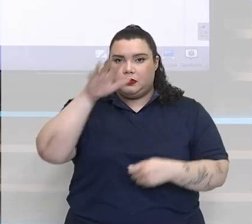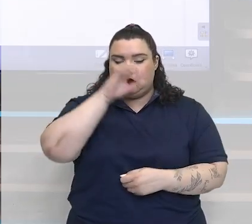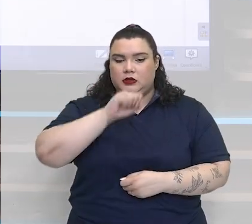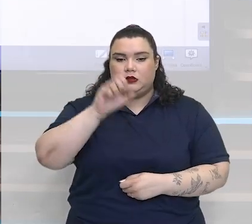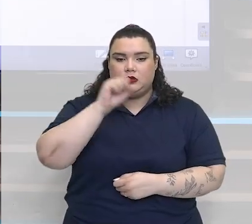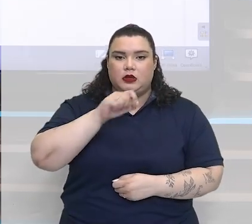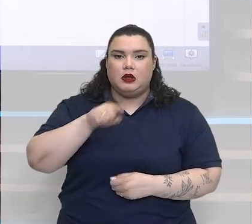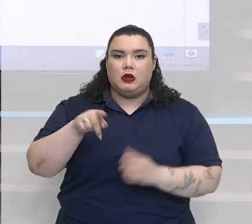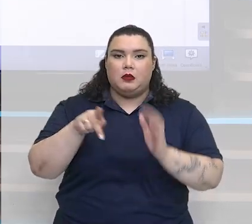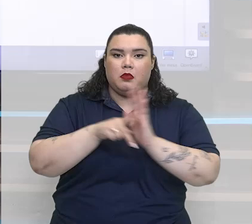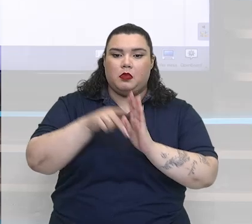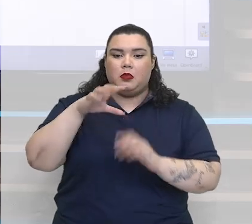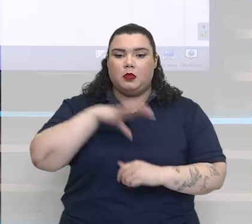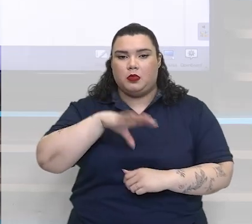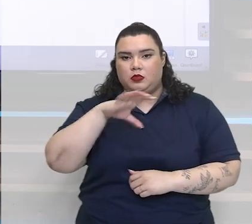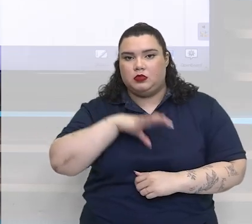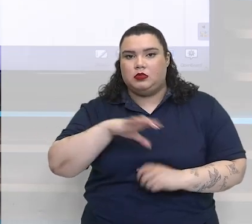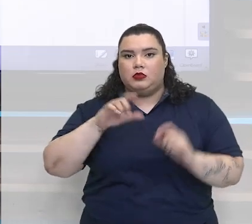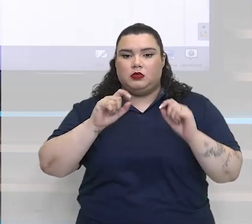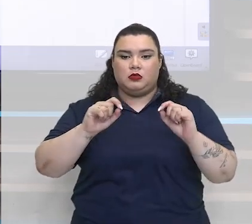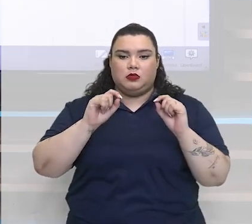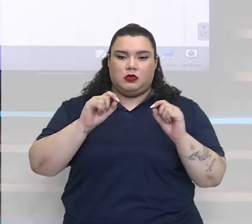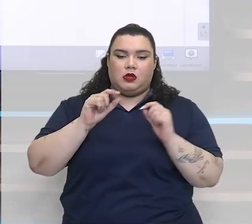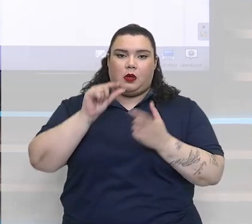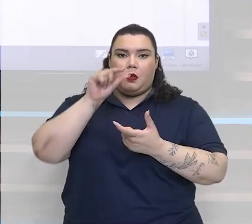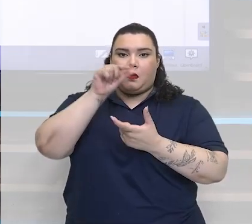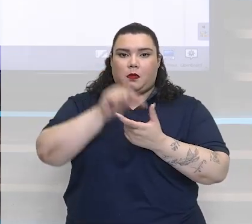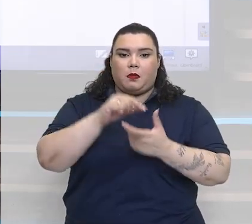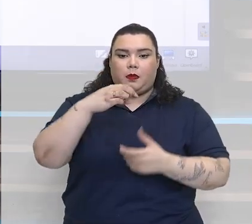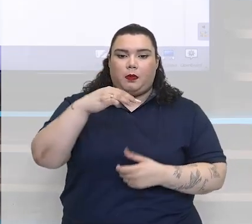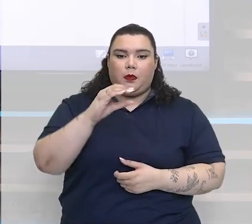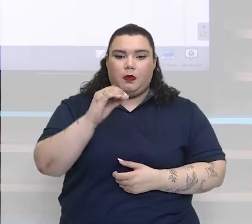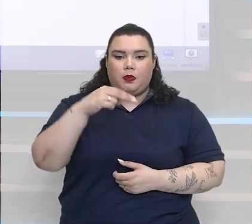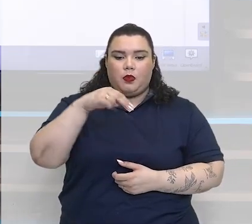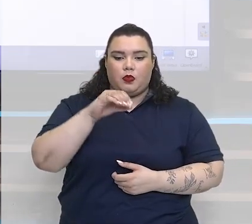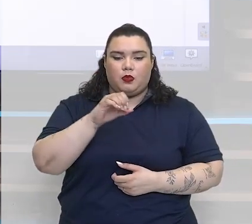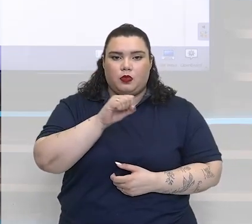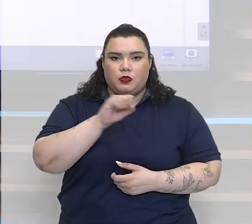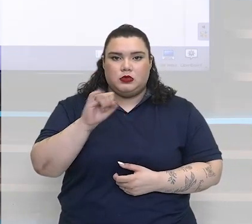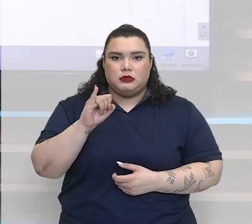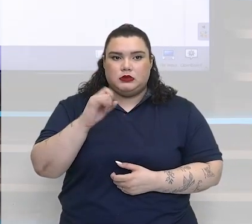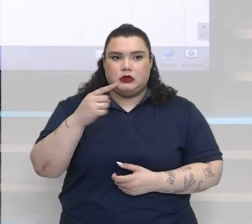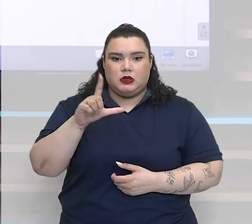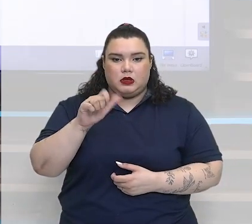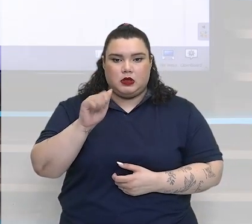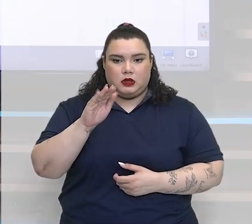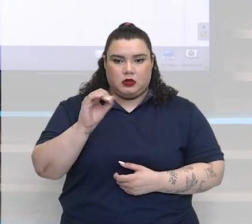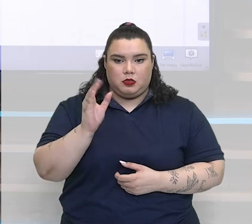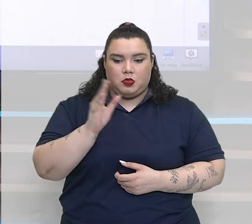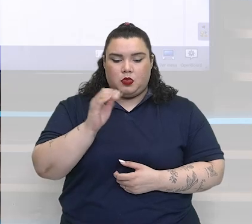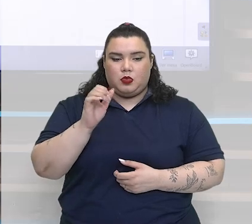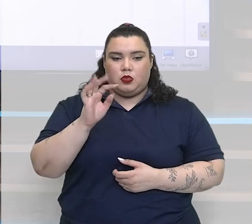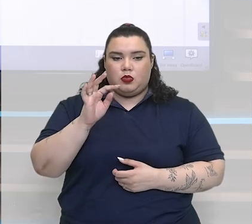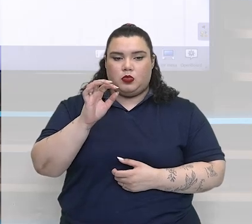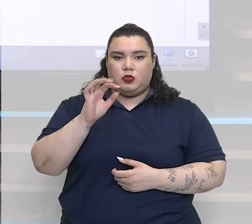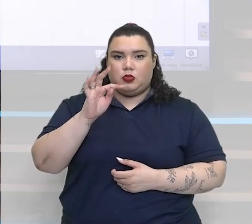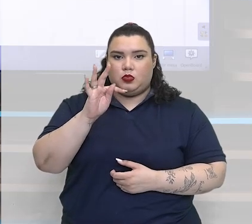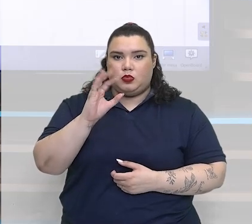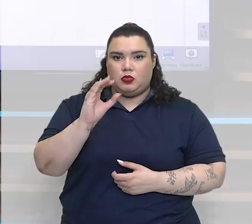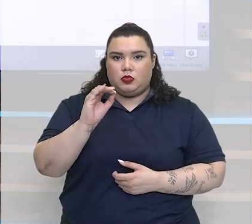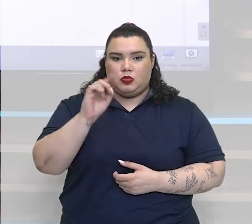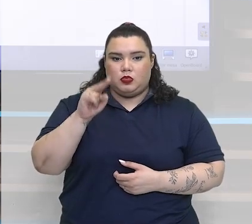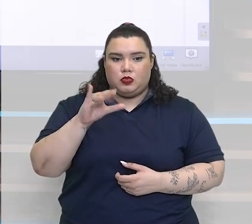língua portuguesa, com exceção dos monossílabos tônicos, daquelas palavrinhas com uma só sílaba, mas existem